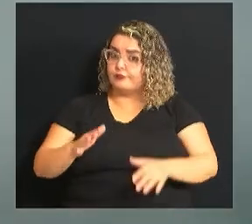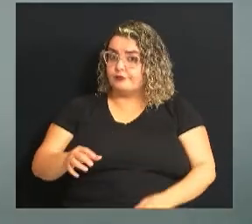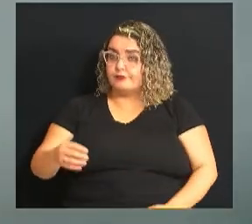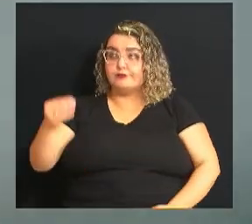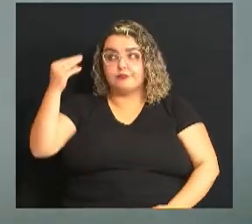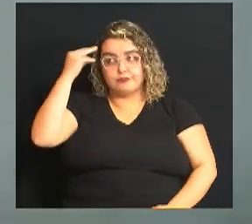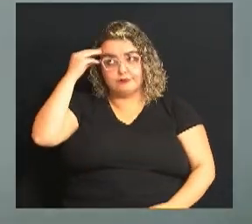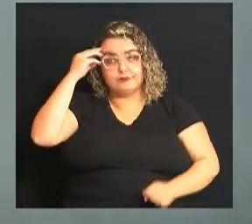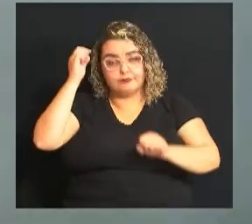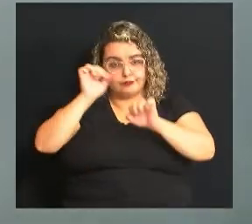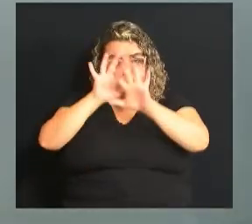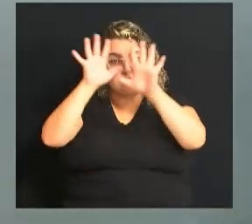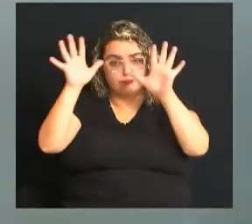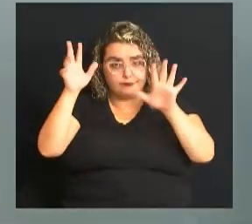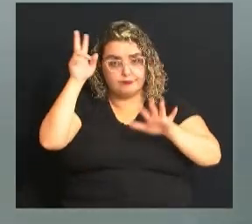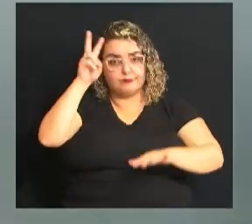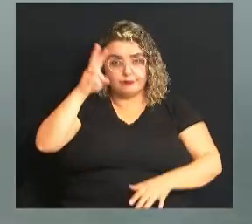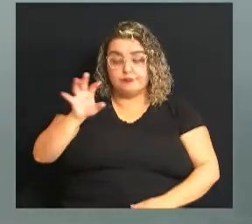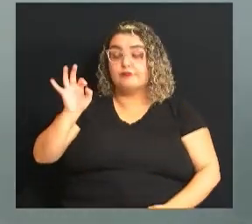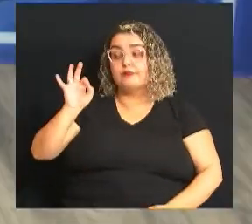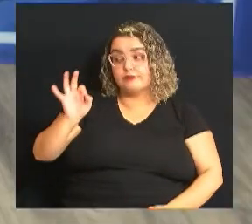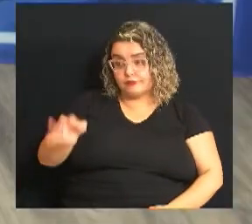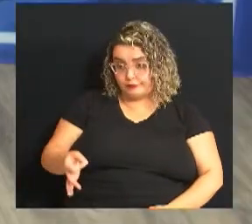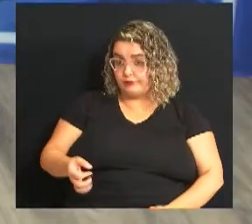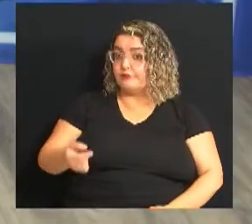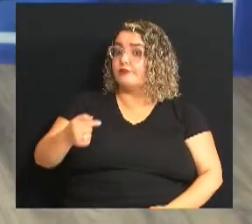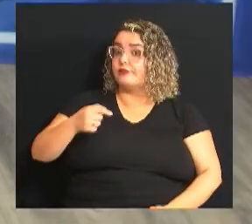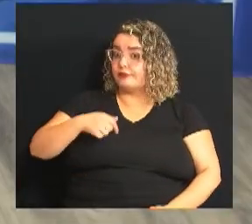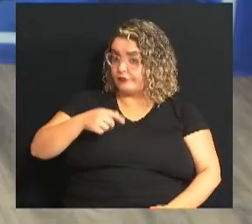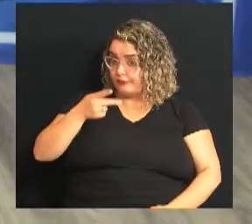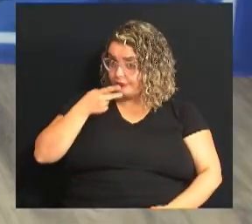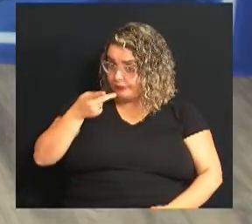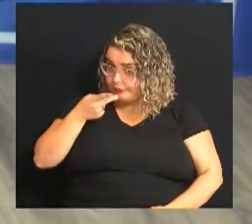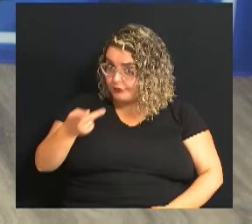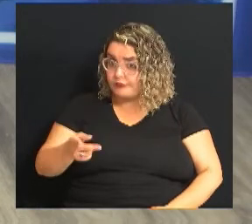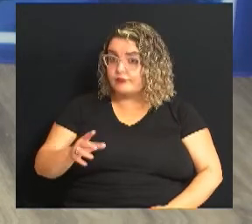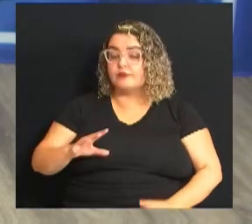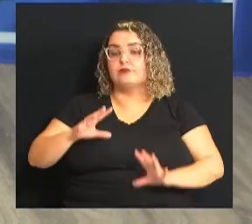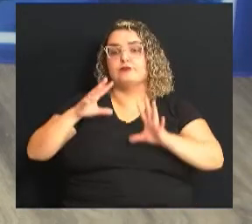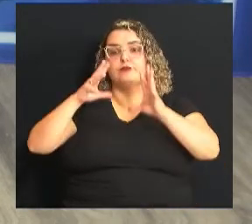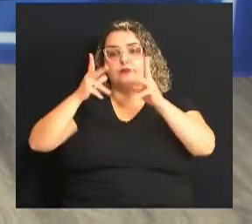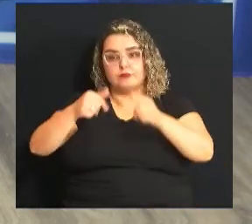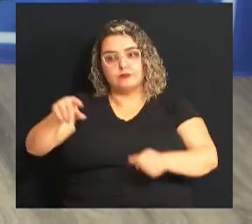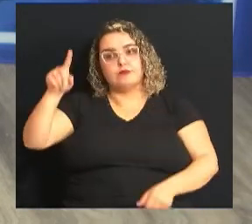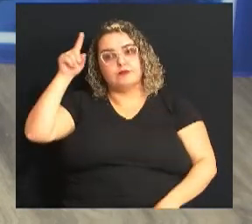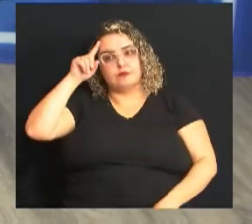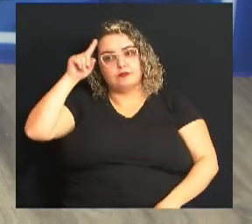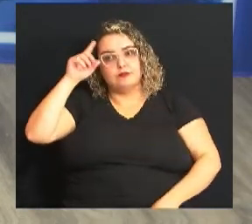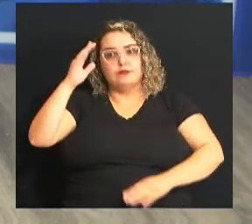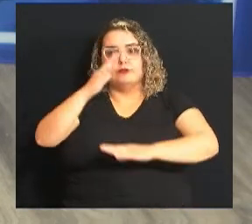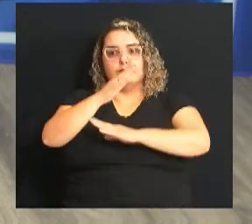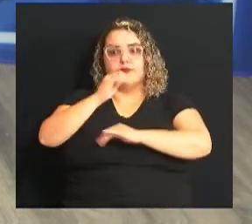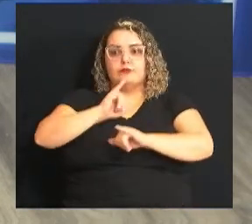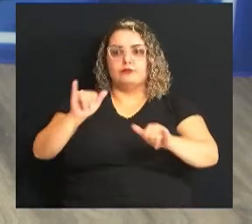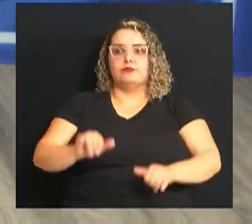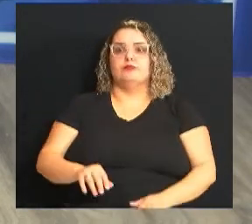de todos. Exatamente, e eu refresco aqui porque a gente fala todos os dias no nosso telejornal. Site